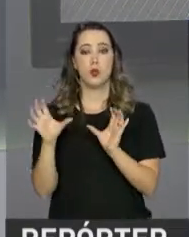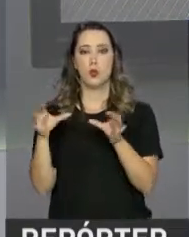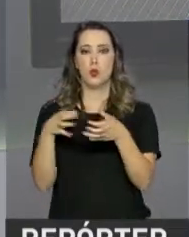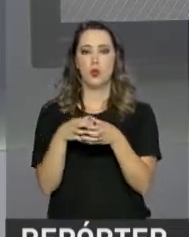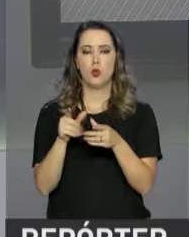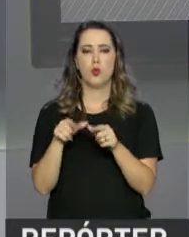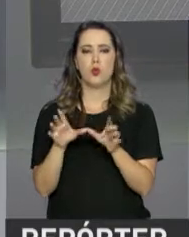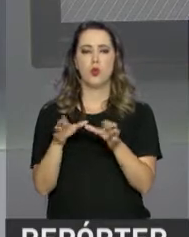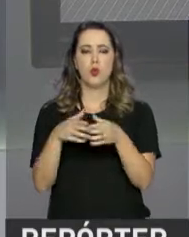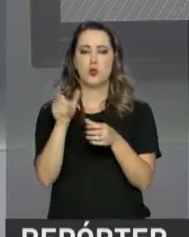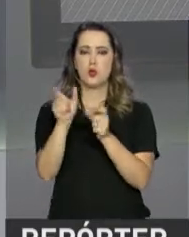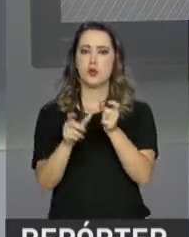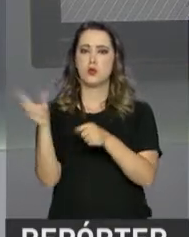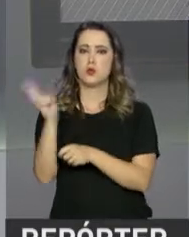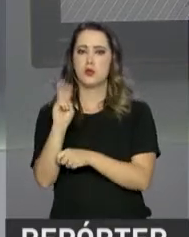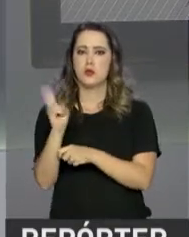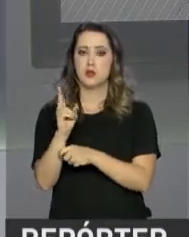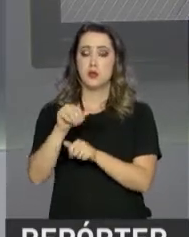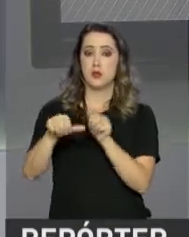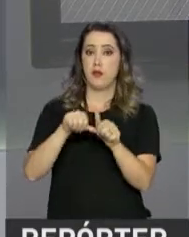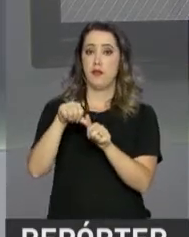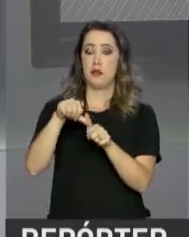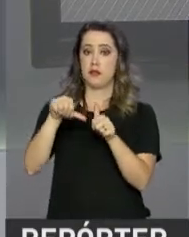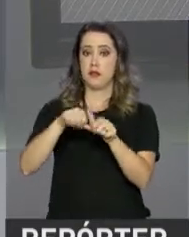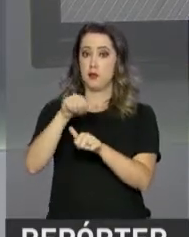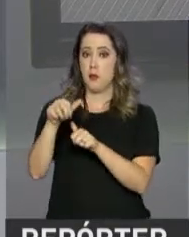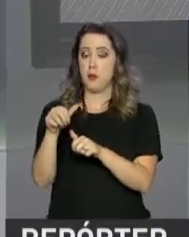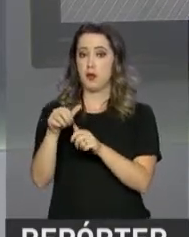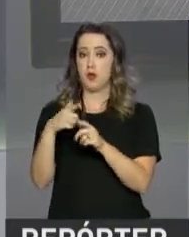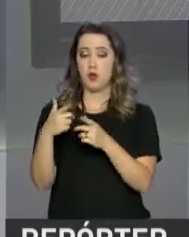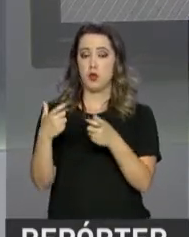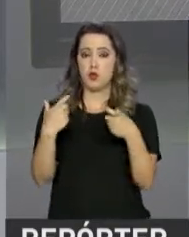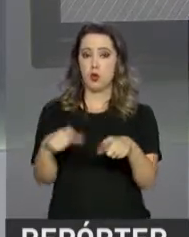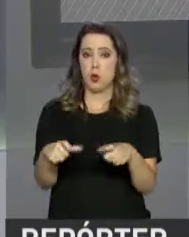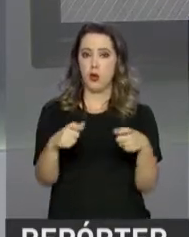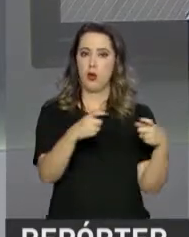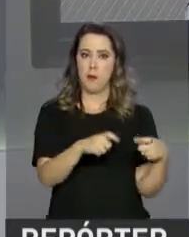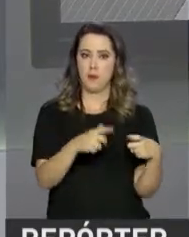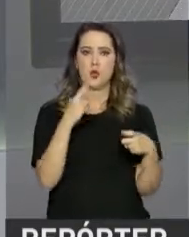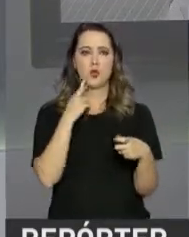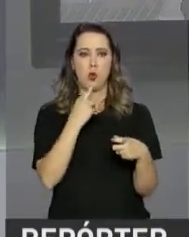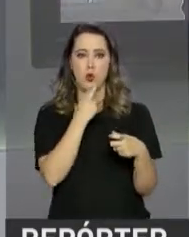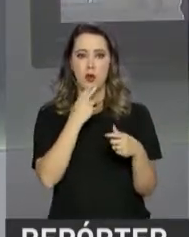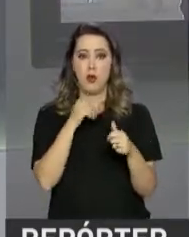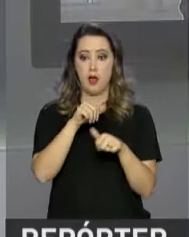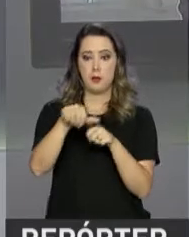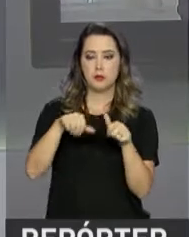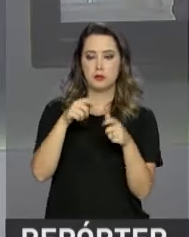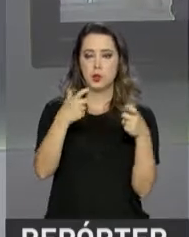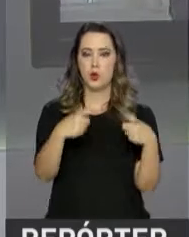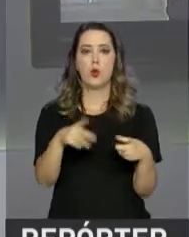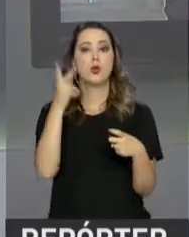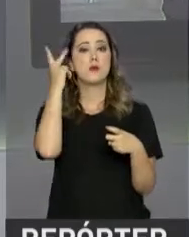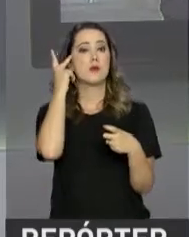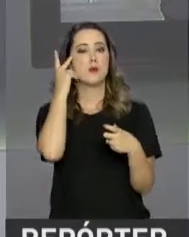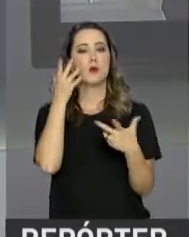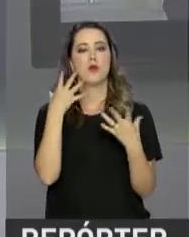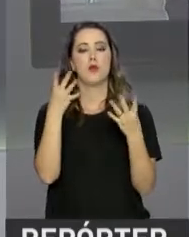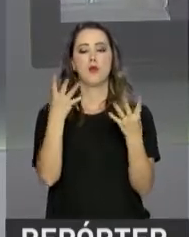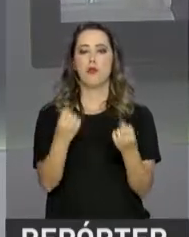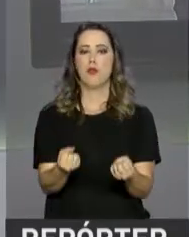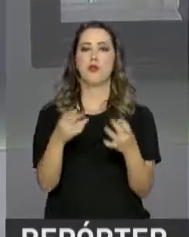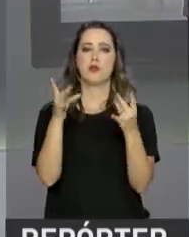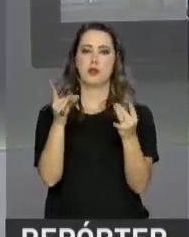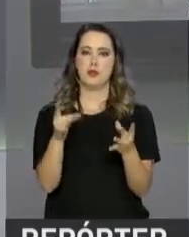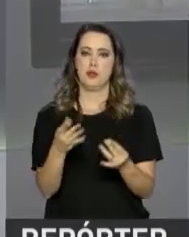venezuelanos vai ser transferido amanhã de roraima para manaus e são paulo nós vamos saber ao vivo os detalhes com o repórter joão